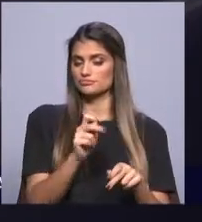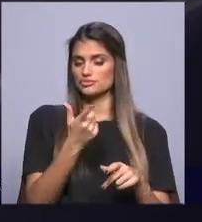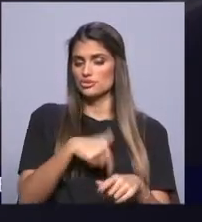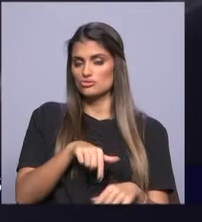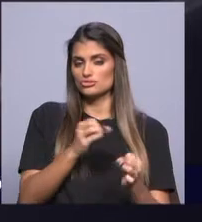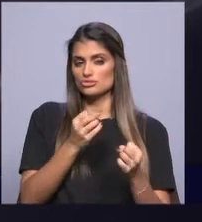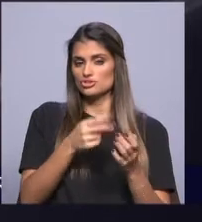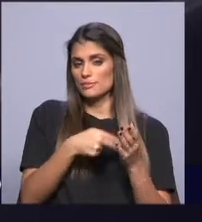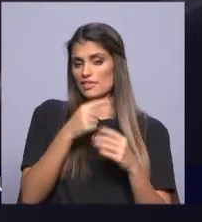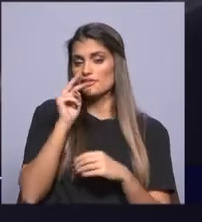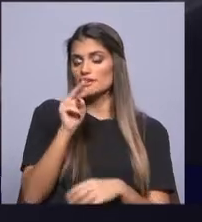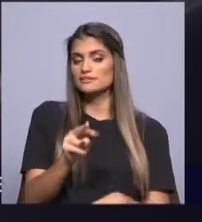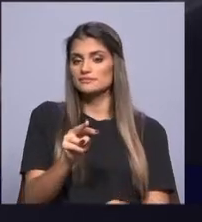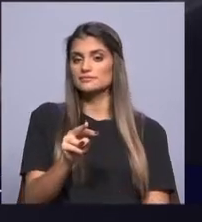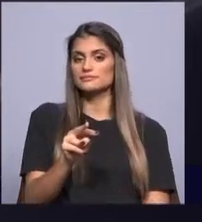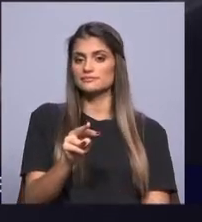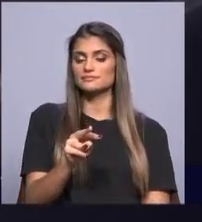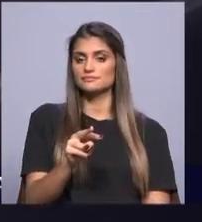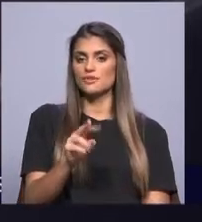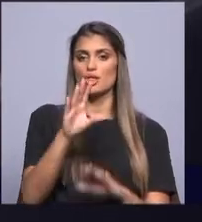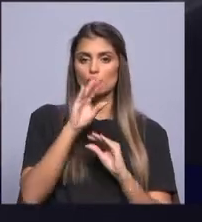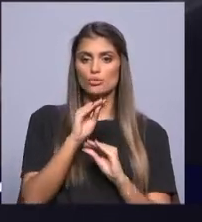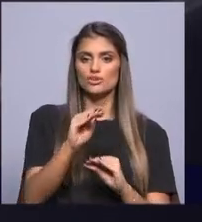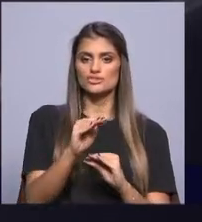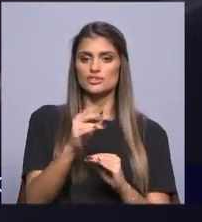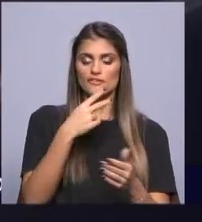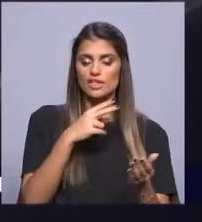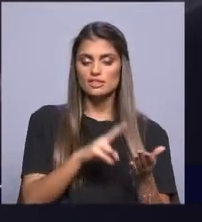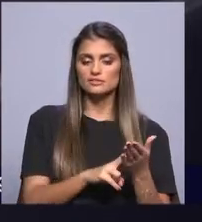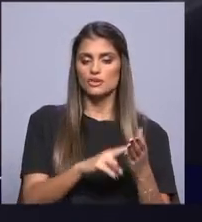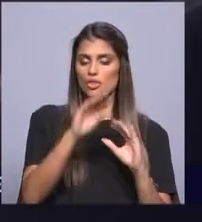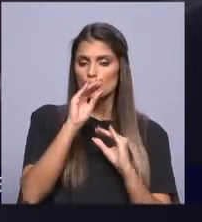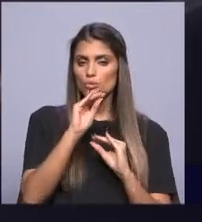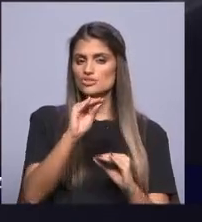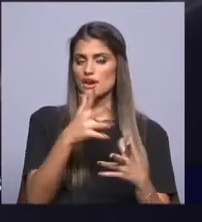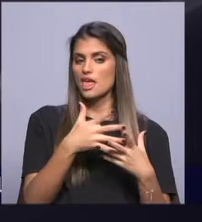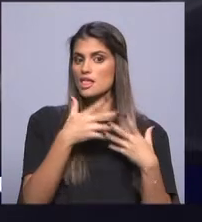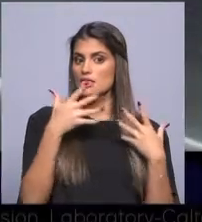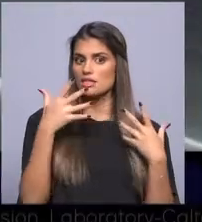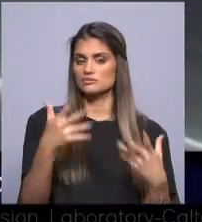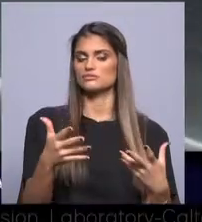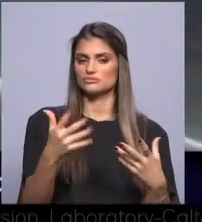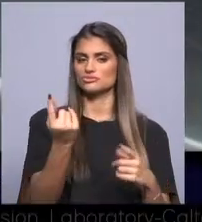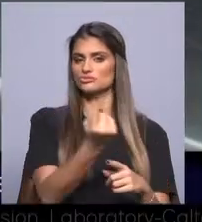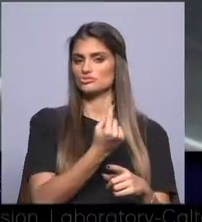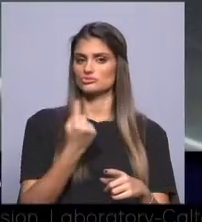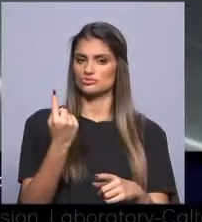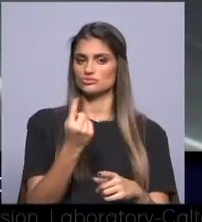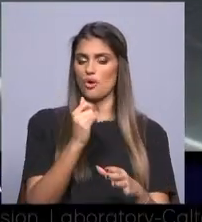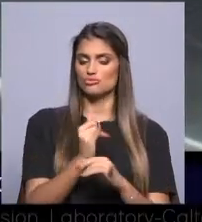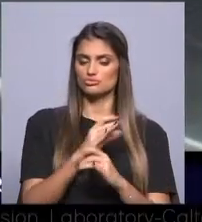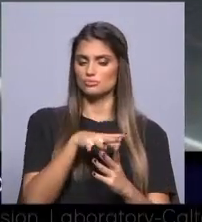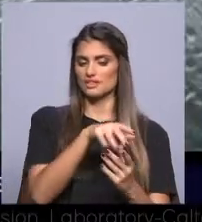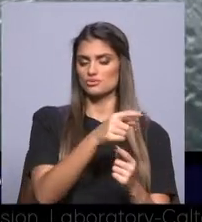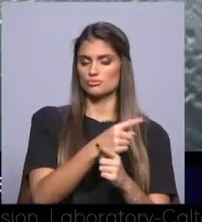à espera de ver luas, a ser verdade, luas tão grandes a orbitar outros planetas. Porque diz